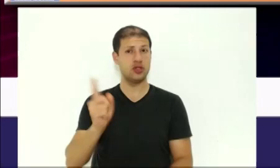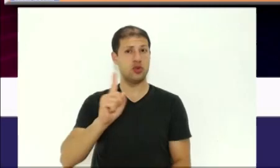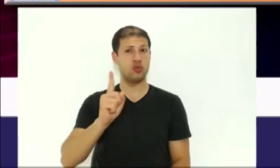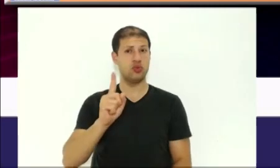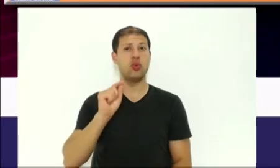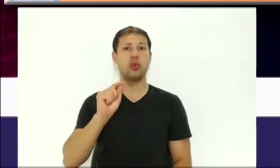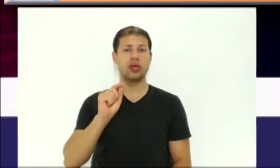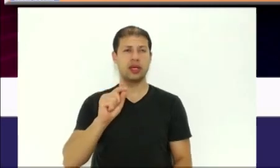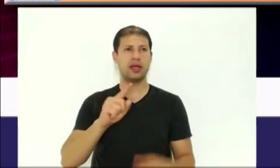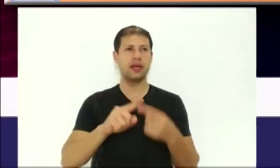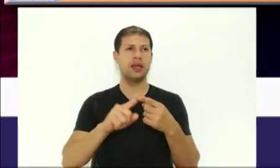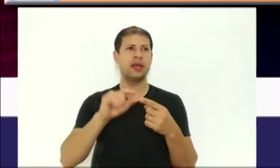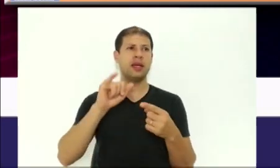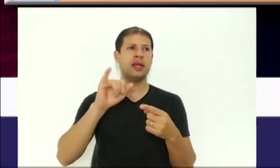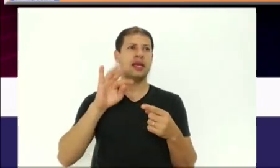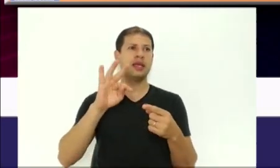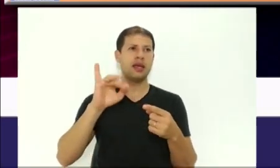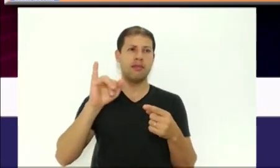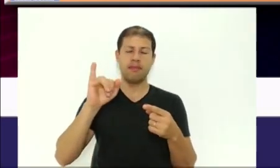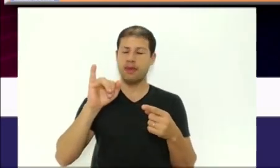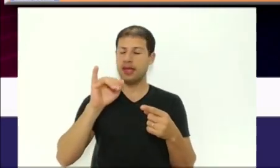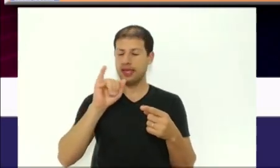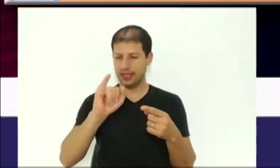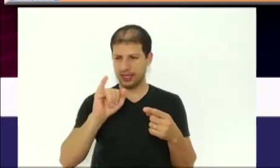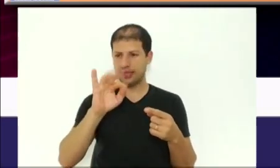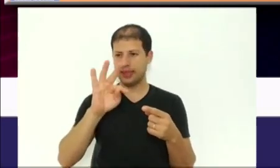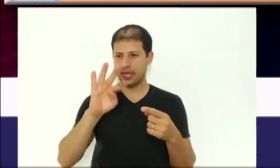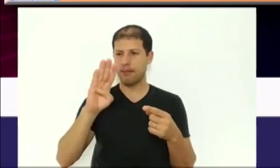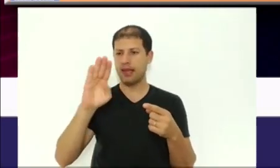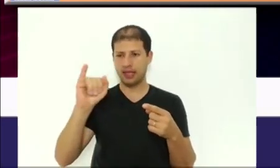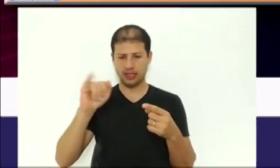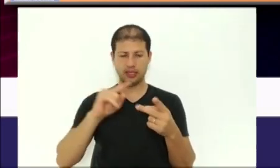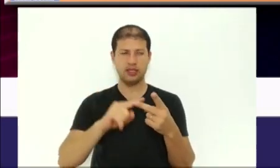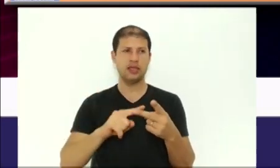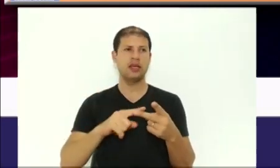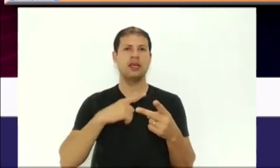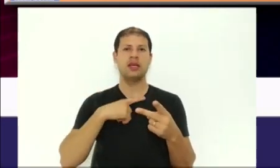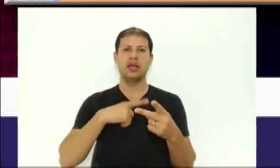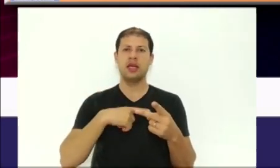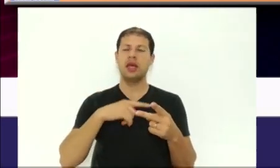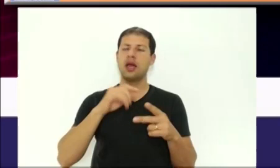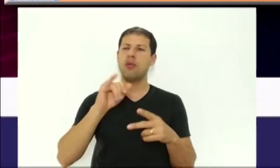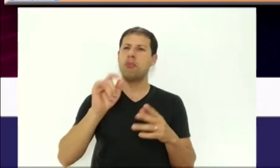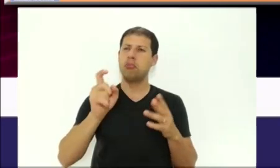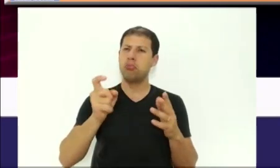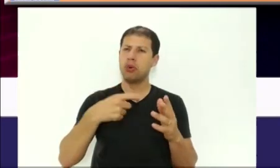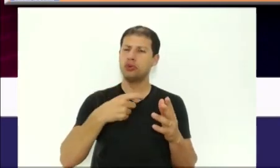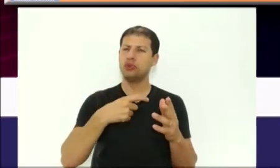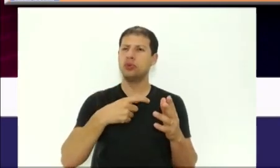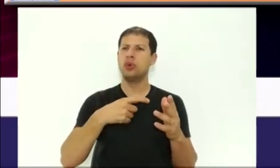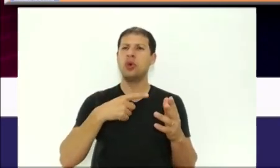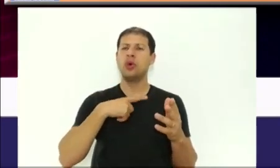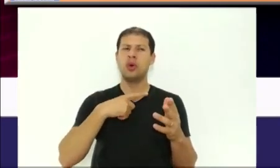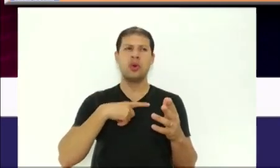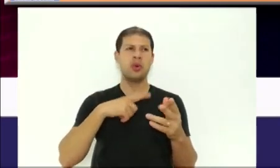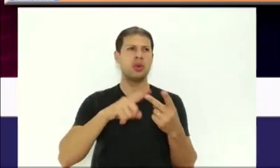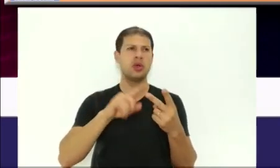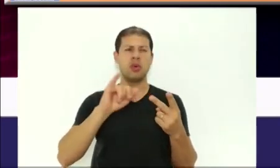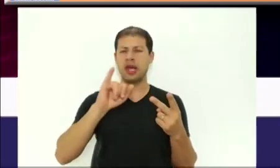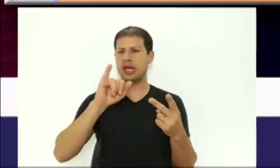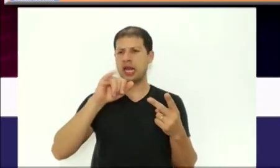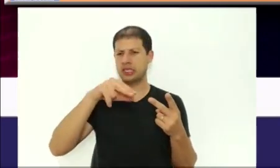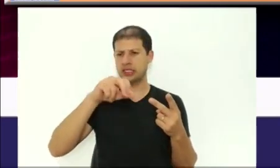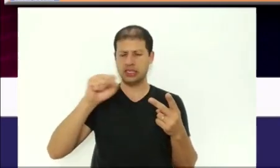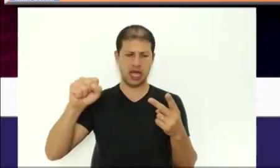ITBI, que é o Imposto sobre Transferência de Bens Imóveis, ISS, QN, que é o Imposto